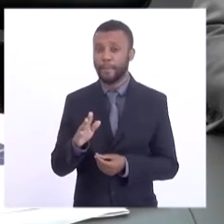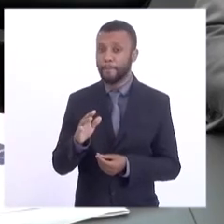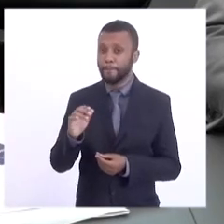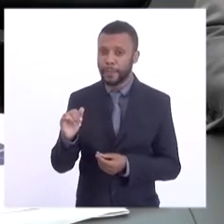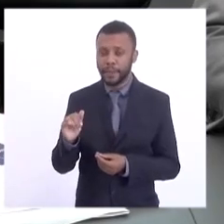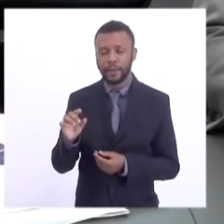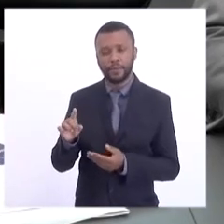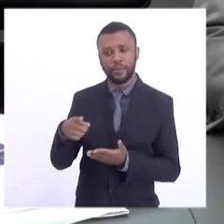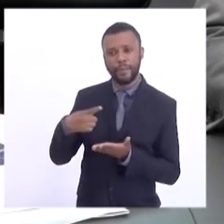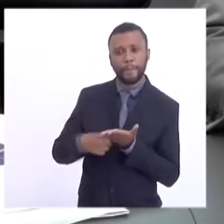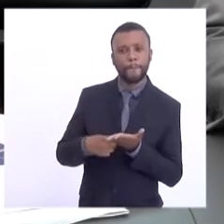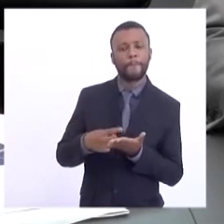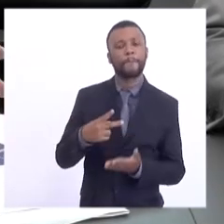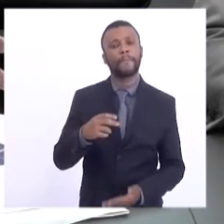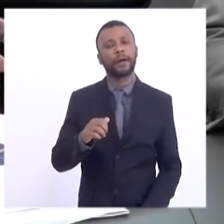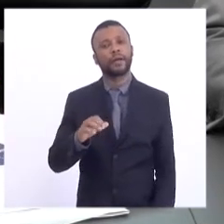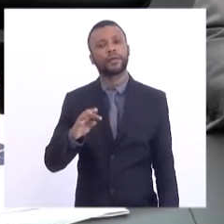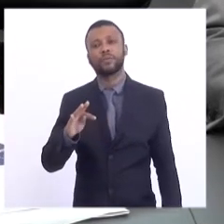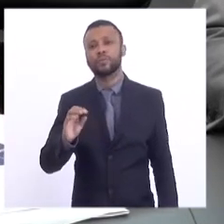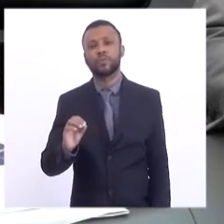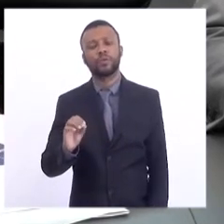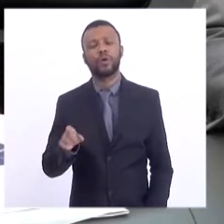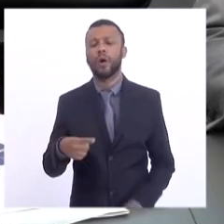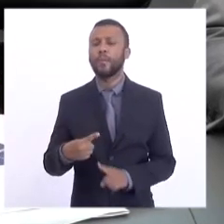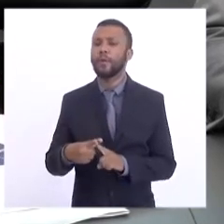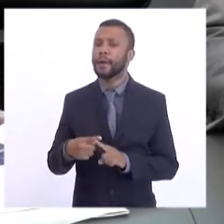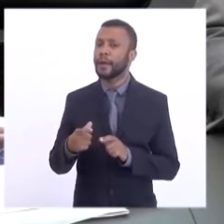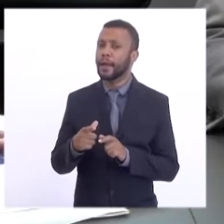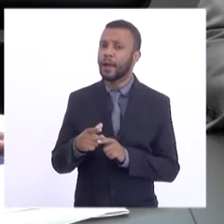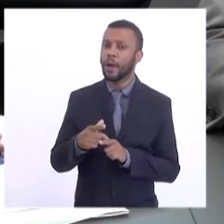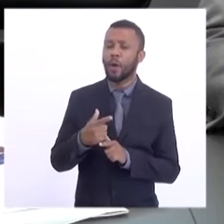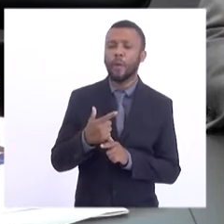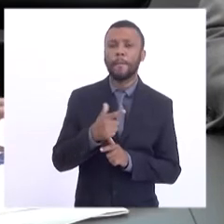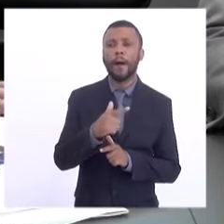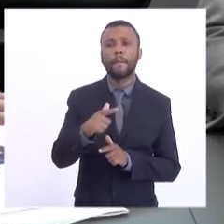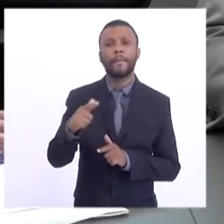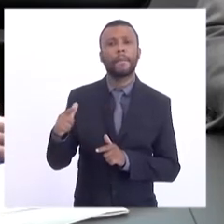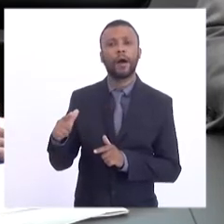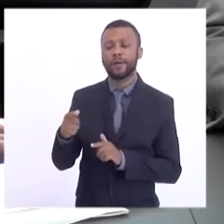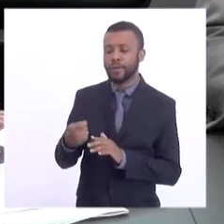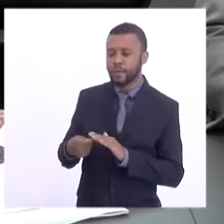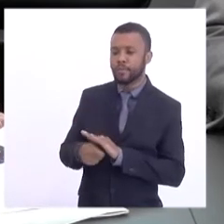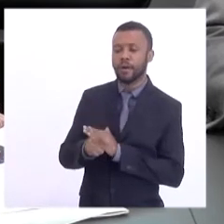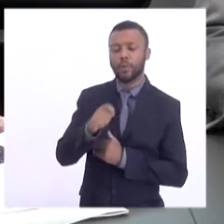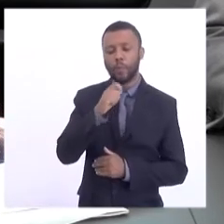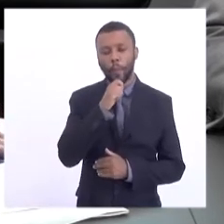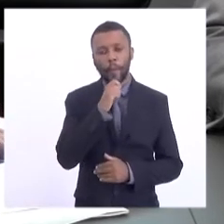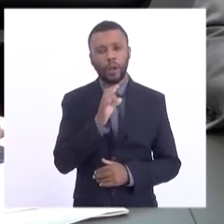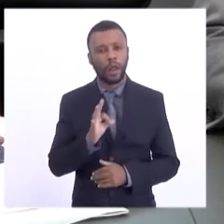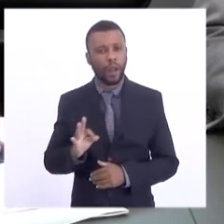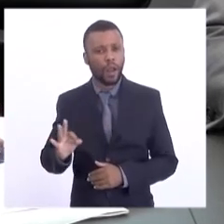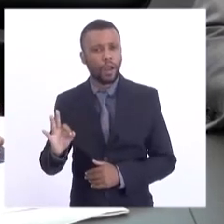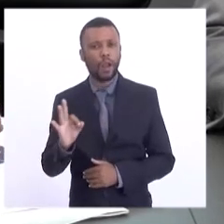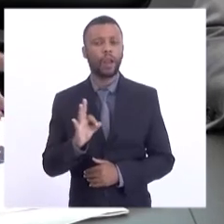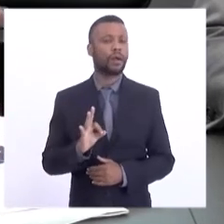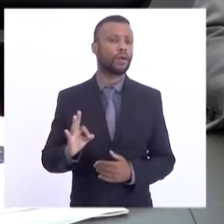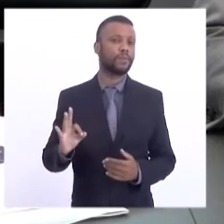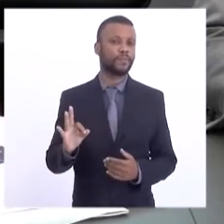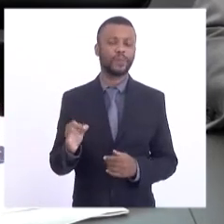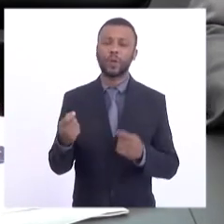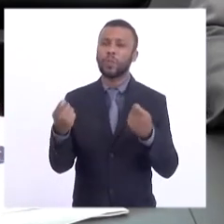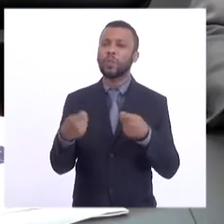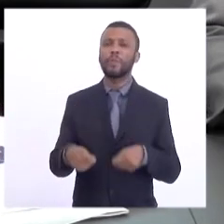no pacto por quê que os demais não foram locados porque eles não estão na lua e ainda precisam